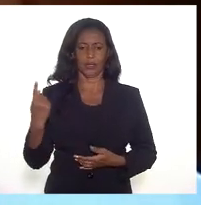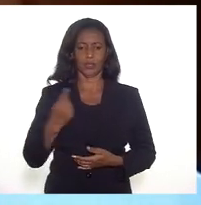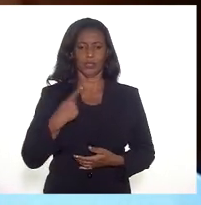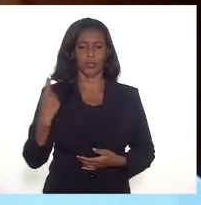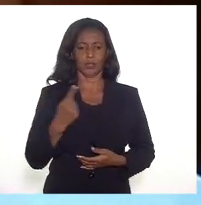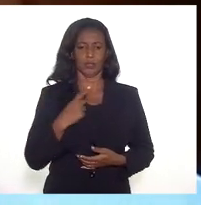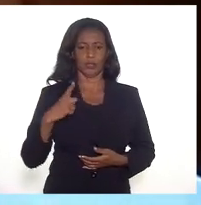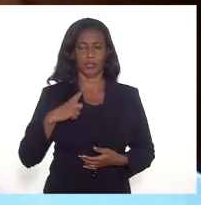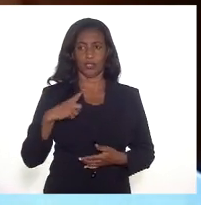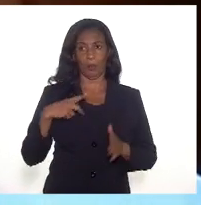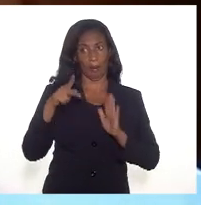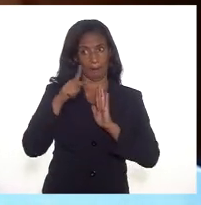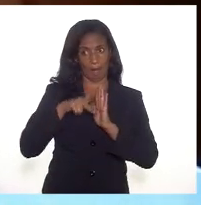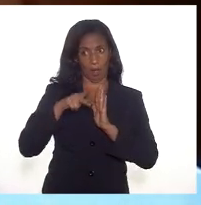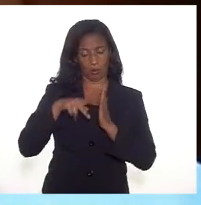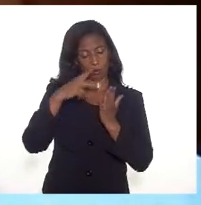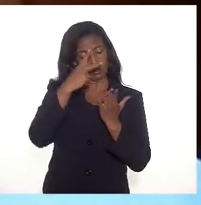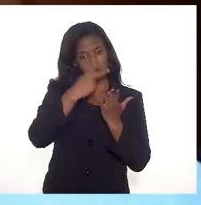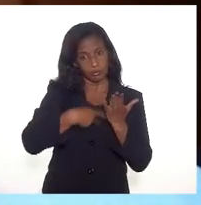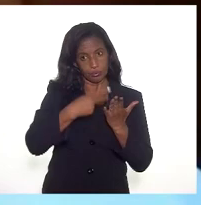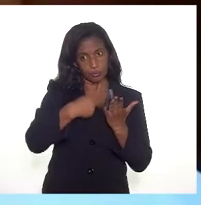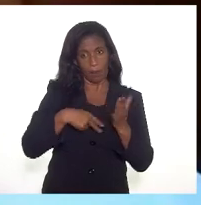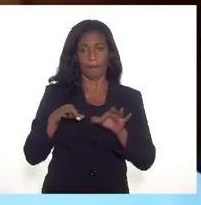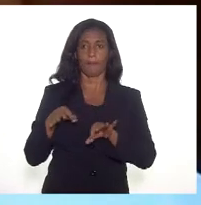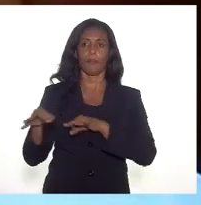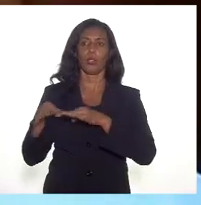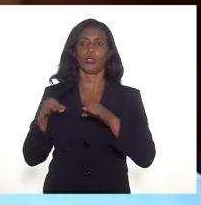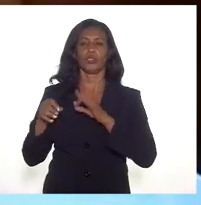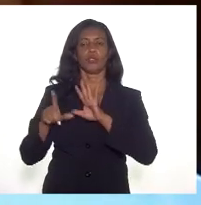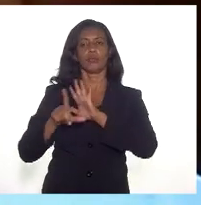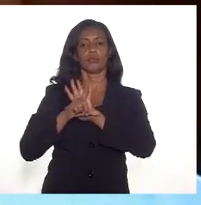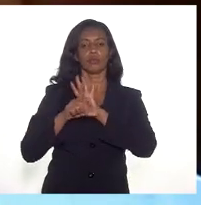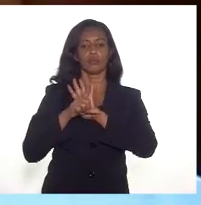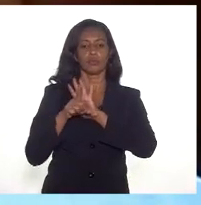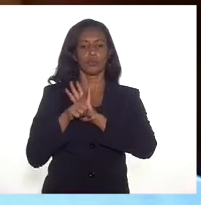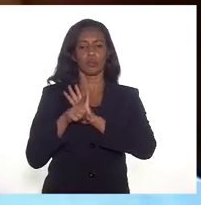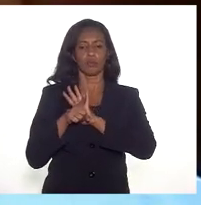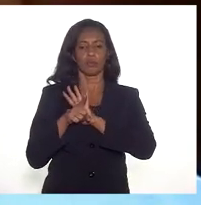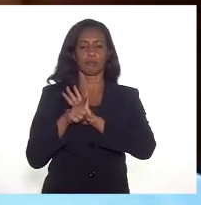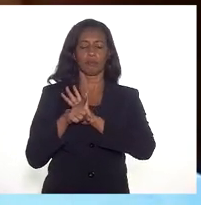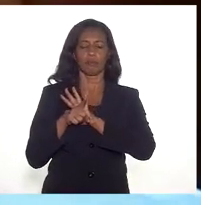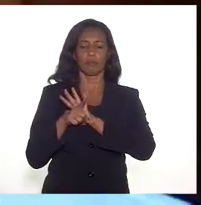temos na pauta um projeto de lei que trata...